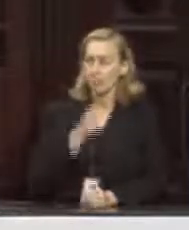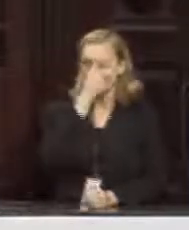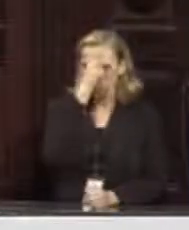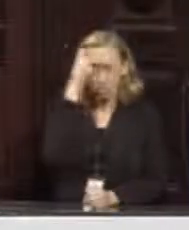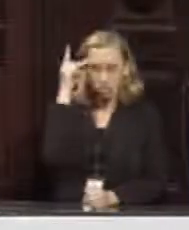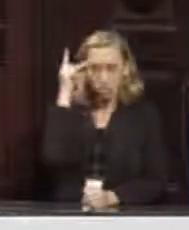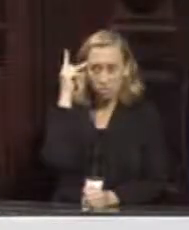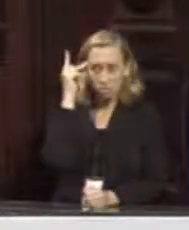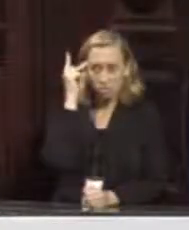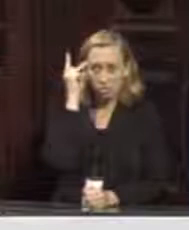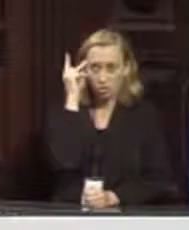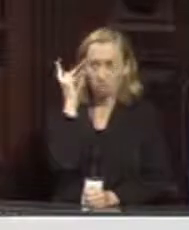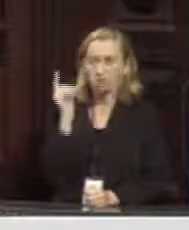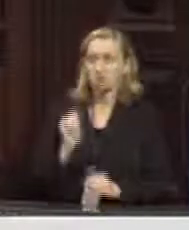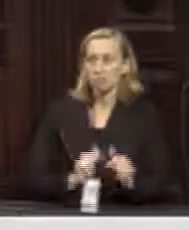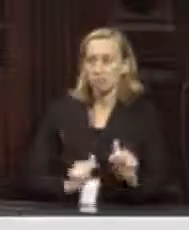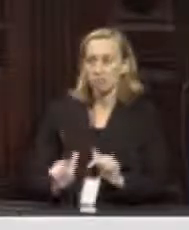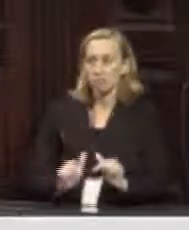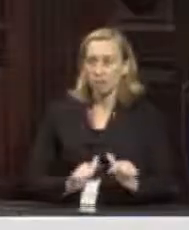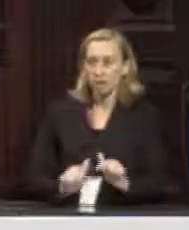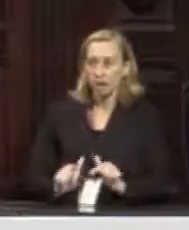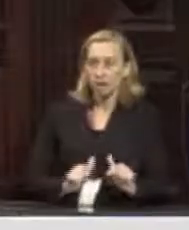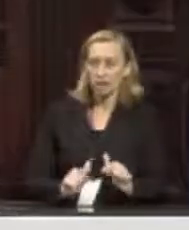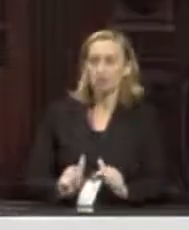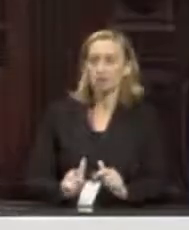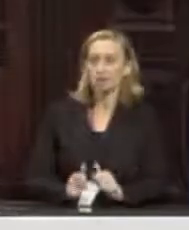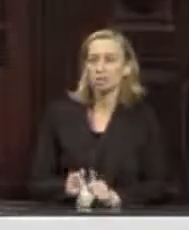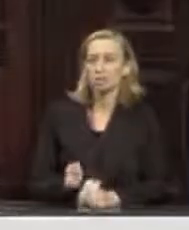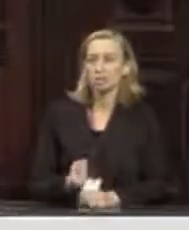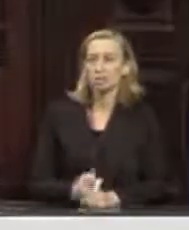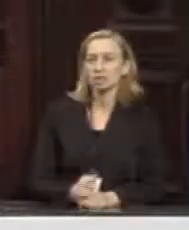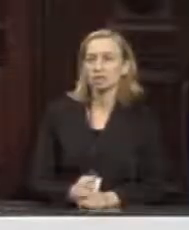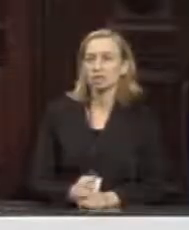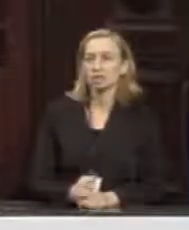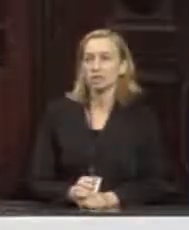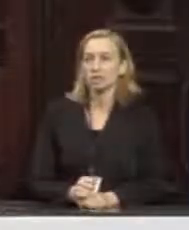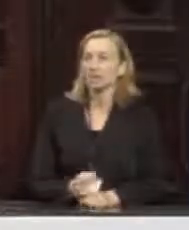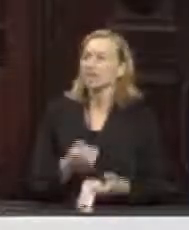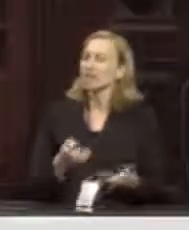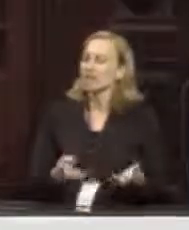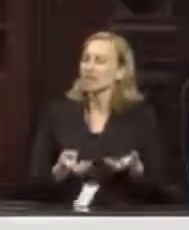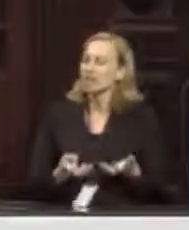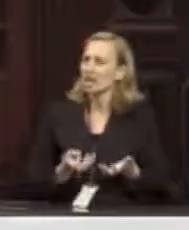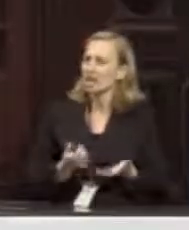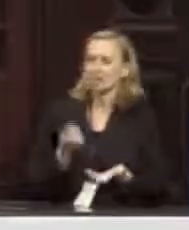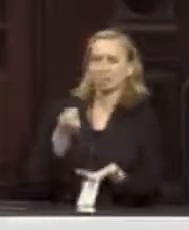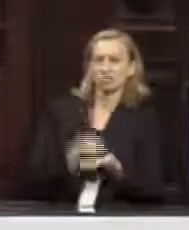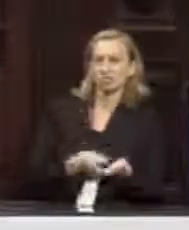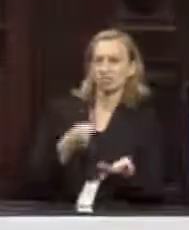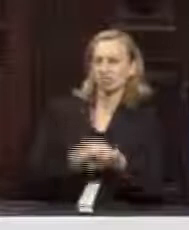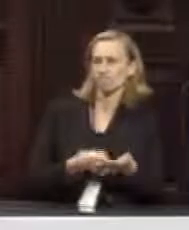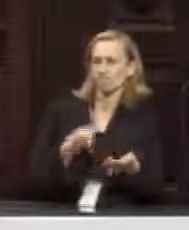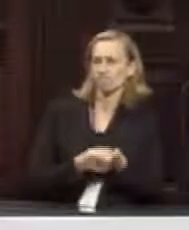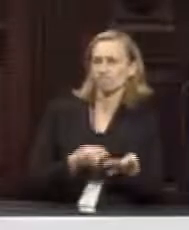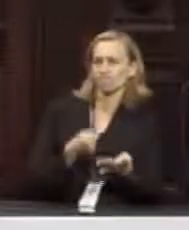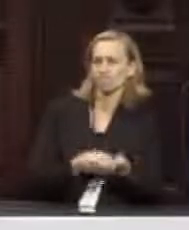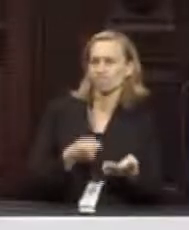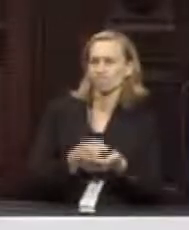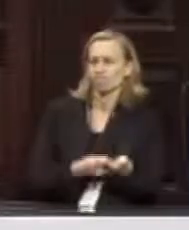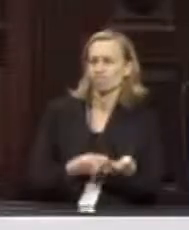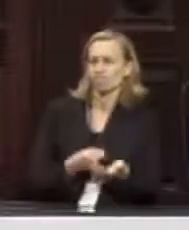É lamentável, inclusive querendo imprimir mais uma cobrança de